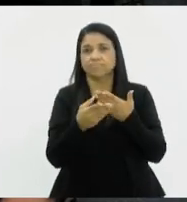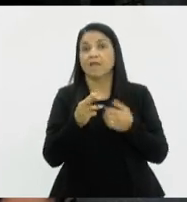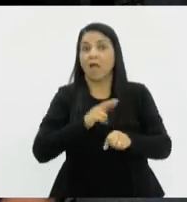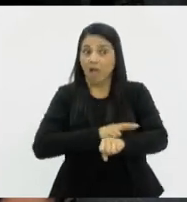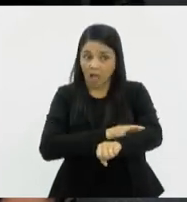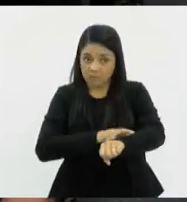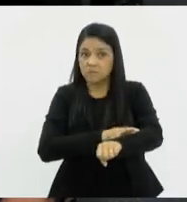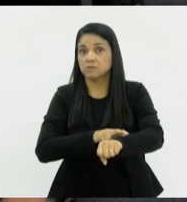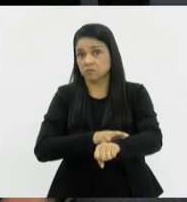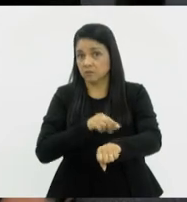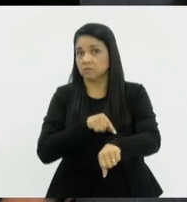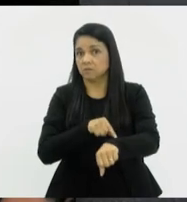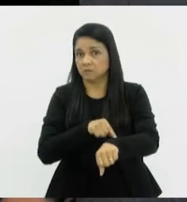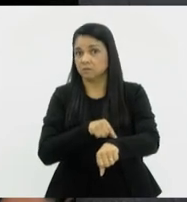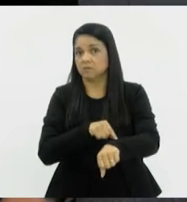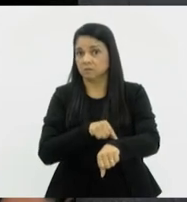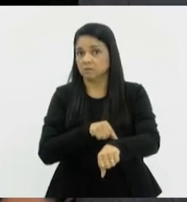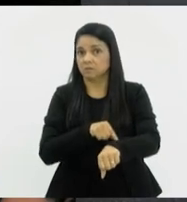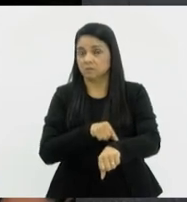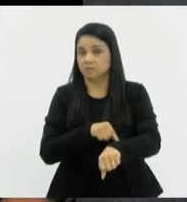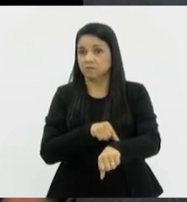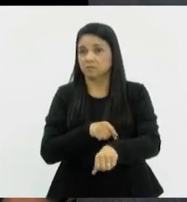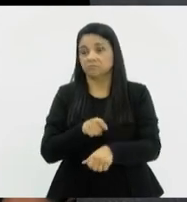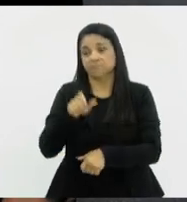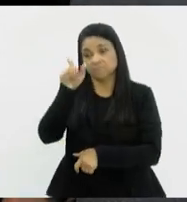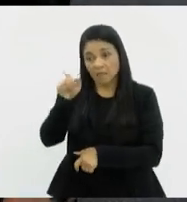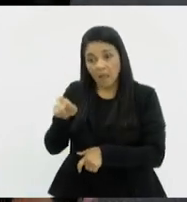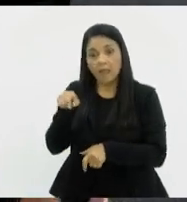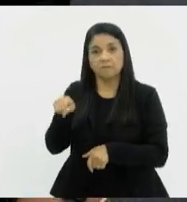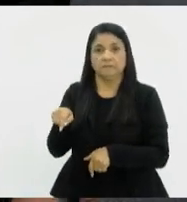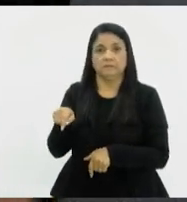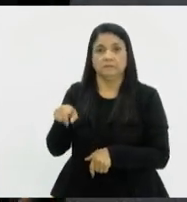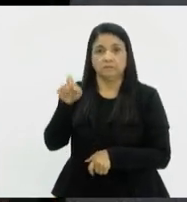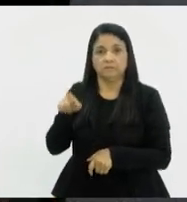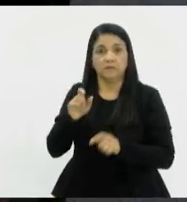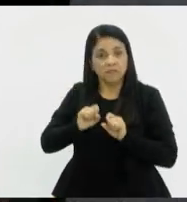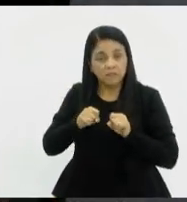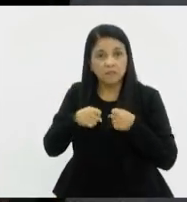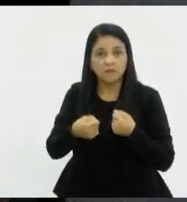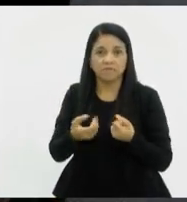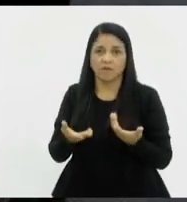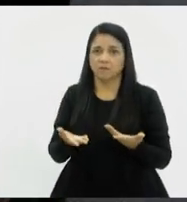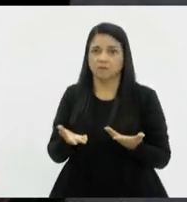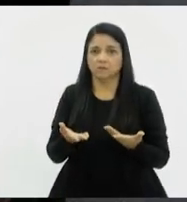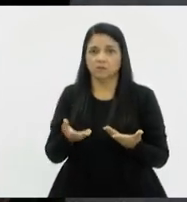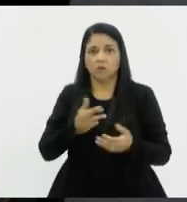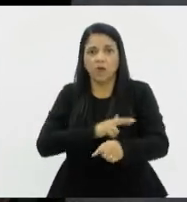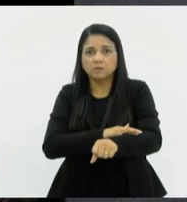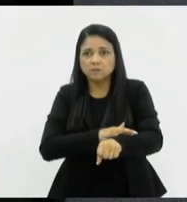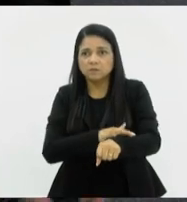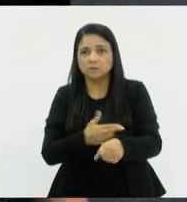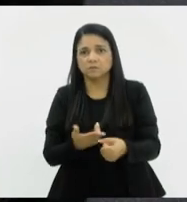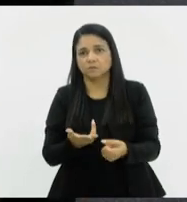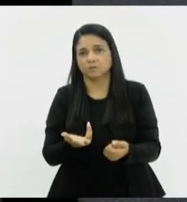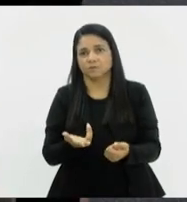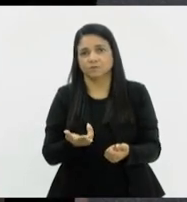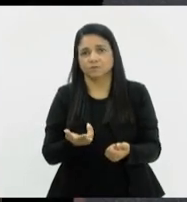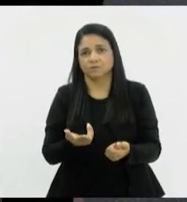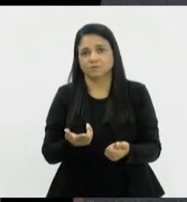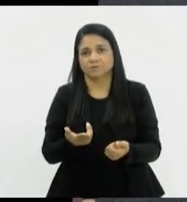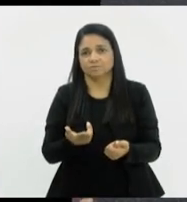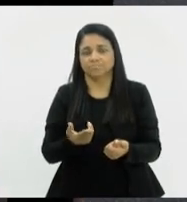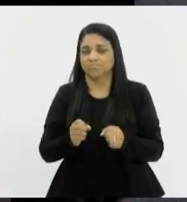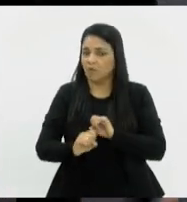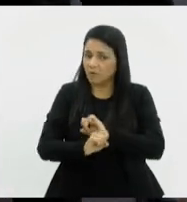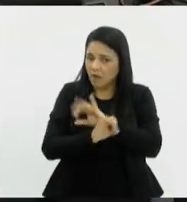racista, vindo de quem defende o não racismo. É deixar isso